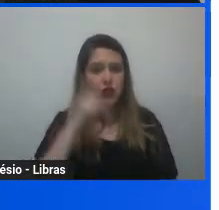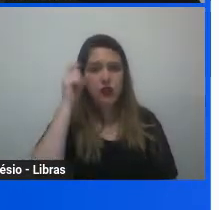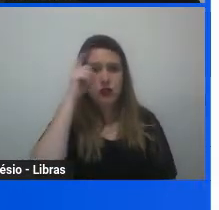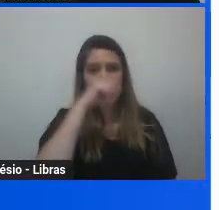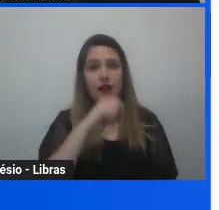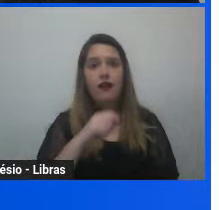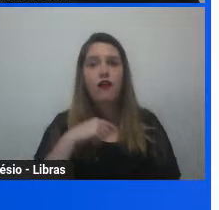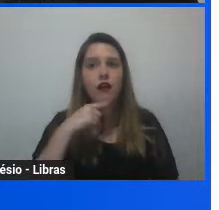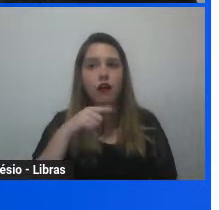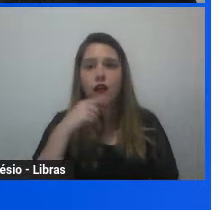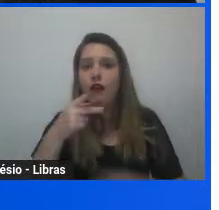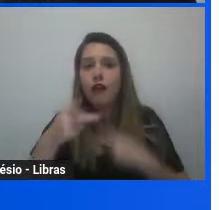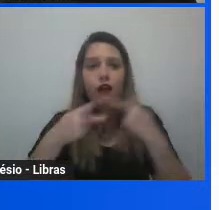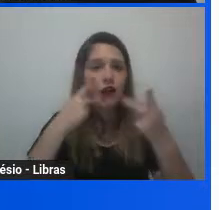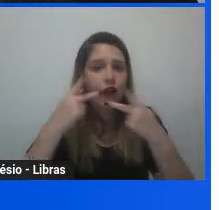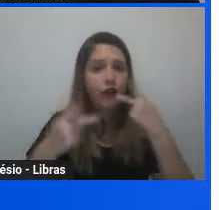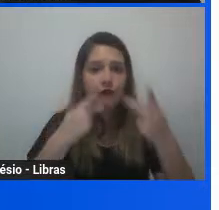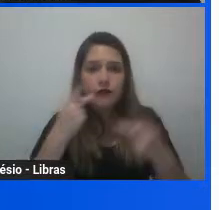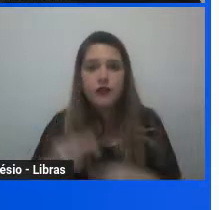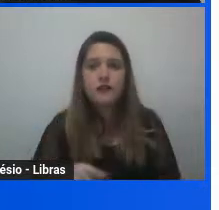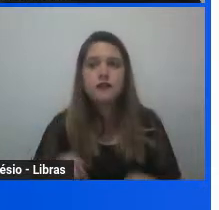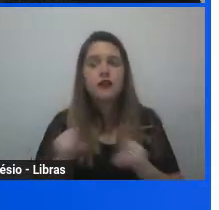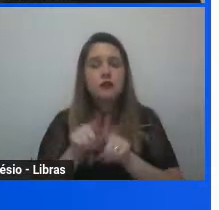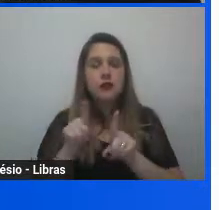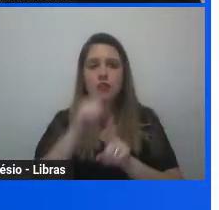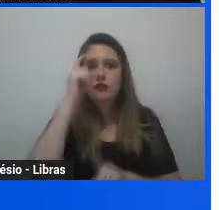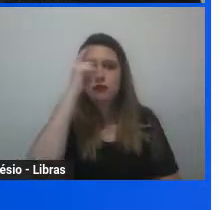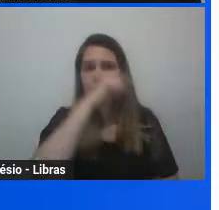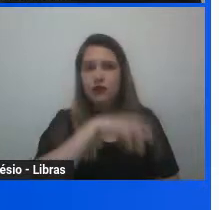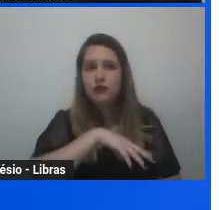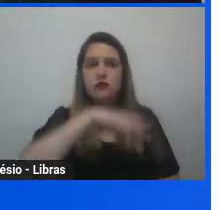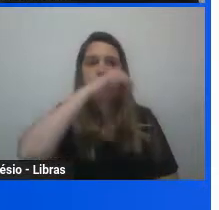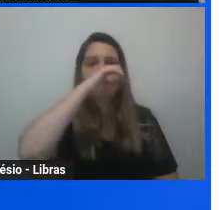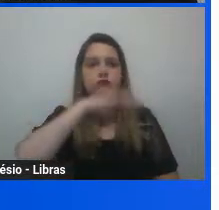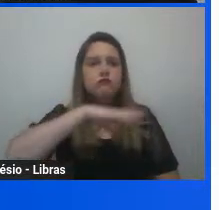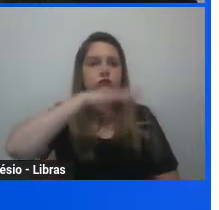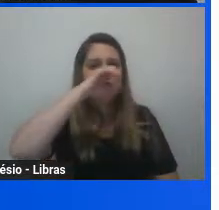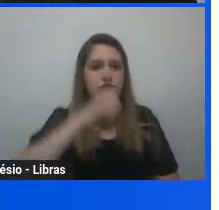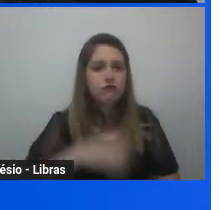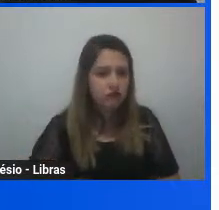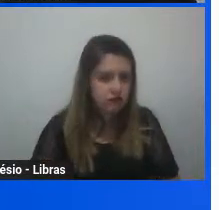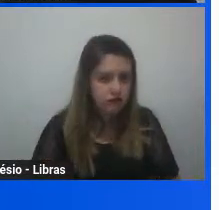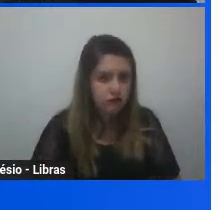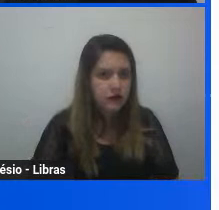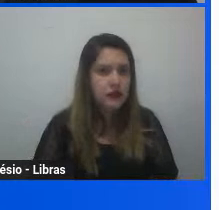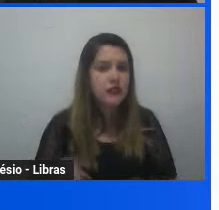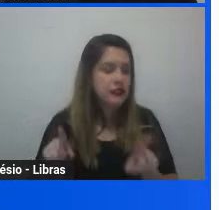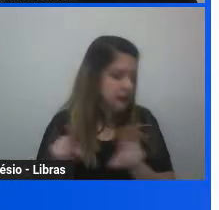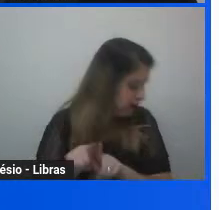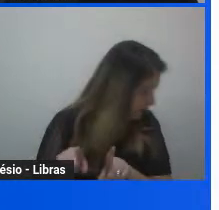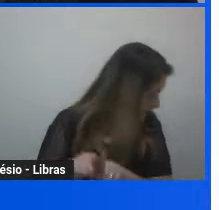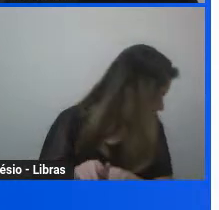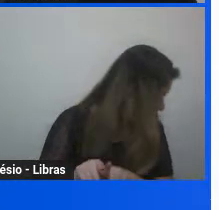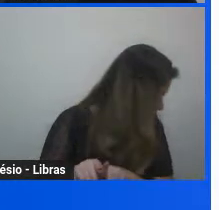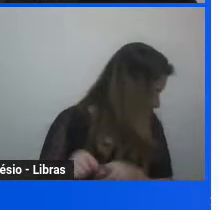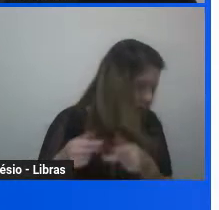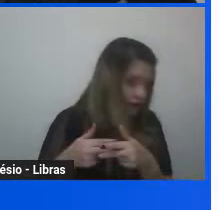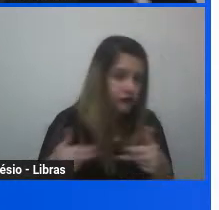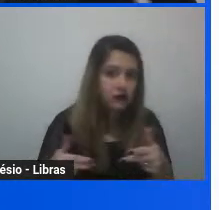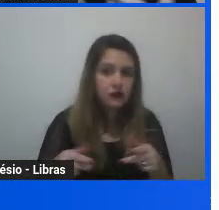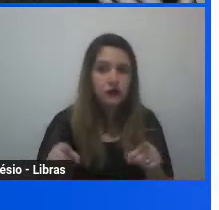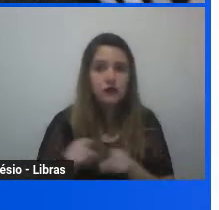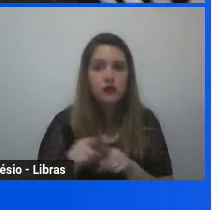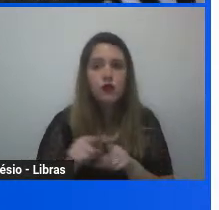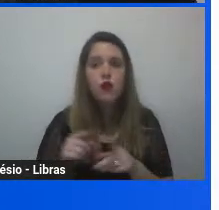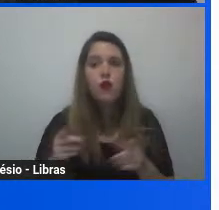falar, de respirar, não vai conseguir, vai ter a sua dificuldade, e ele vai daqui a